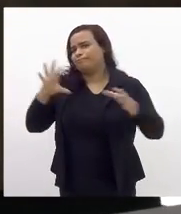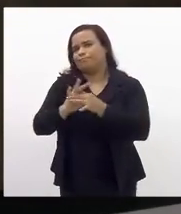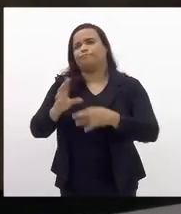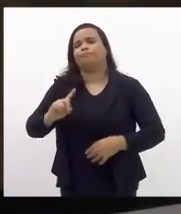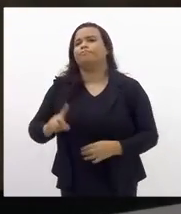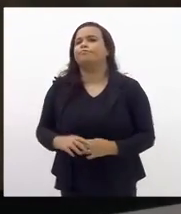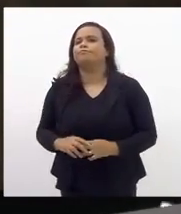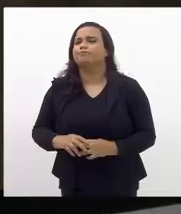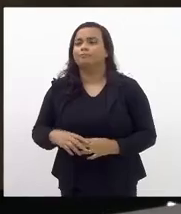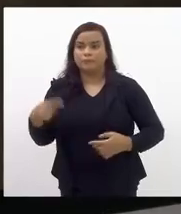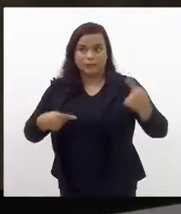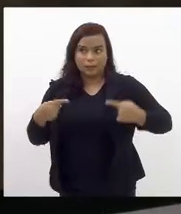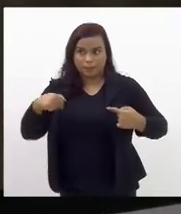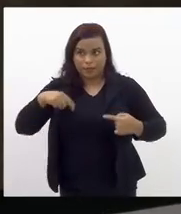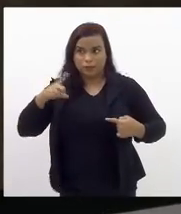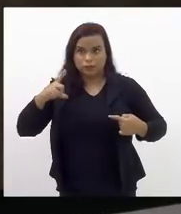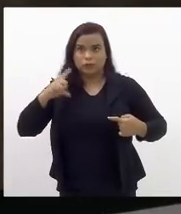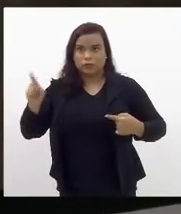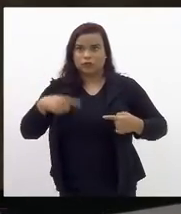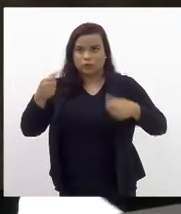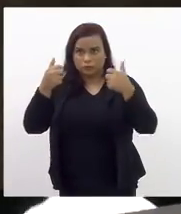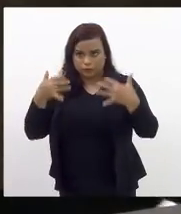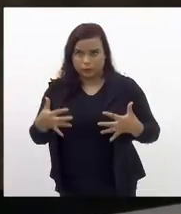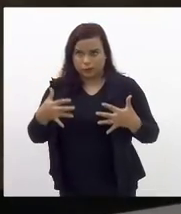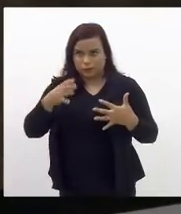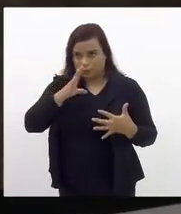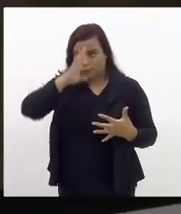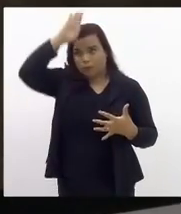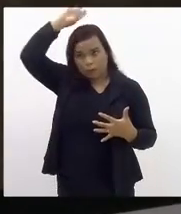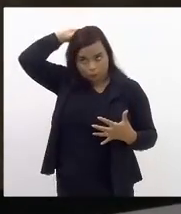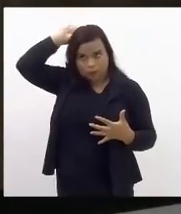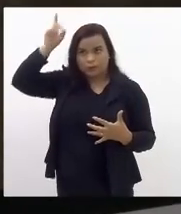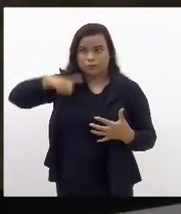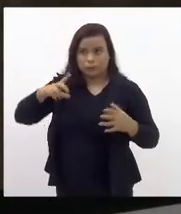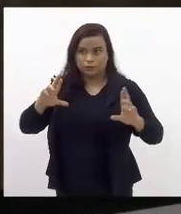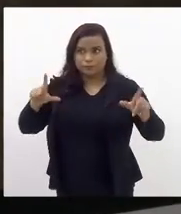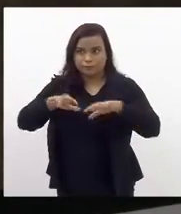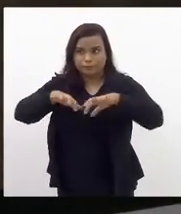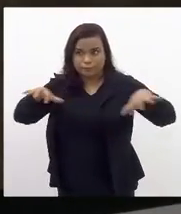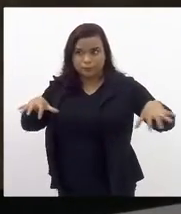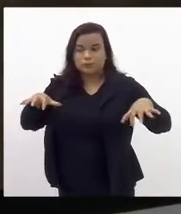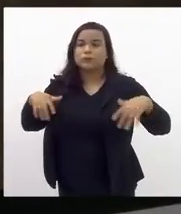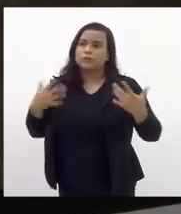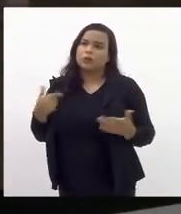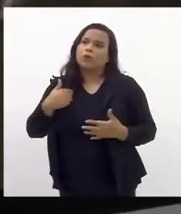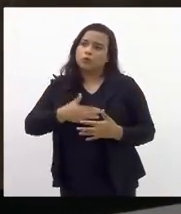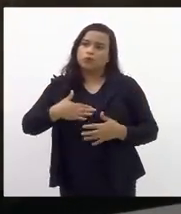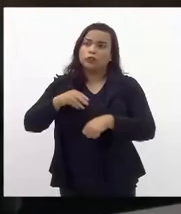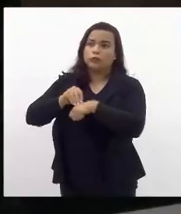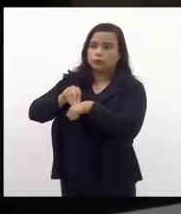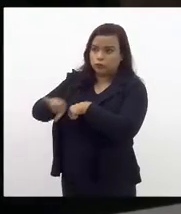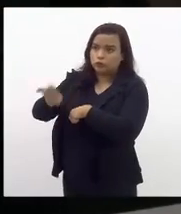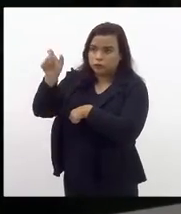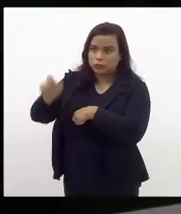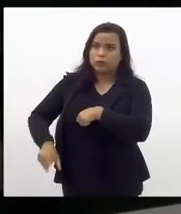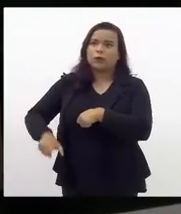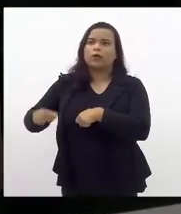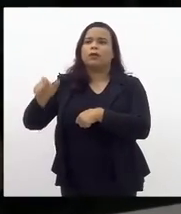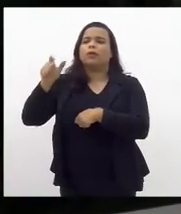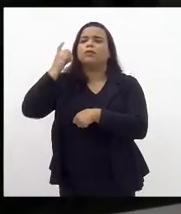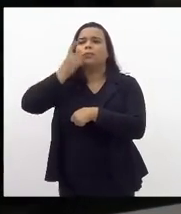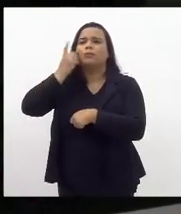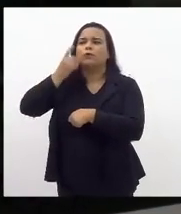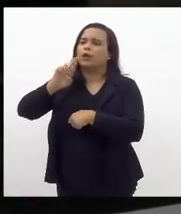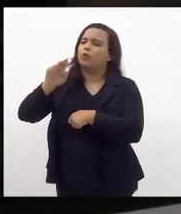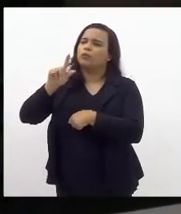costuma tratar o Corpo de Bombeiros. Então, gostaria de sugerir aqui ao presidente da comissão, o deputado Rodrigo Amorim, que a gente